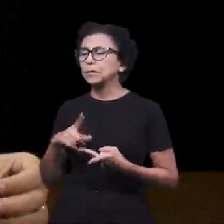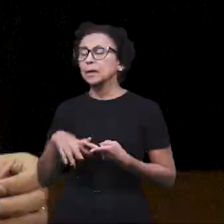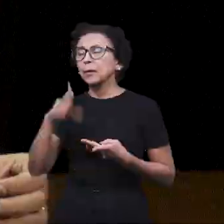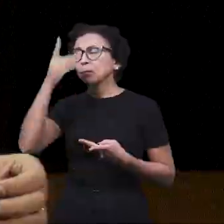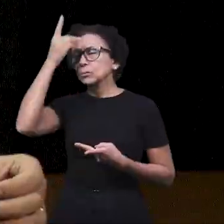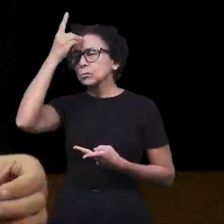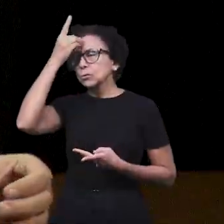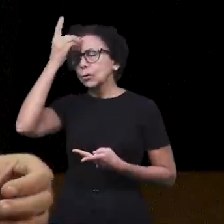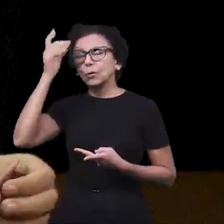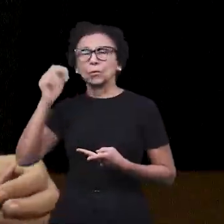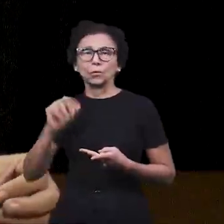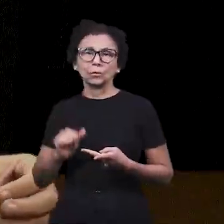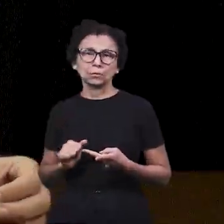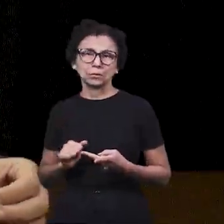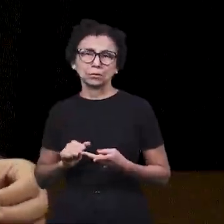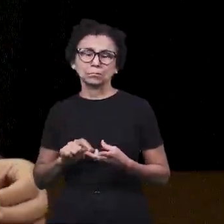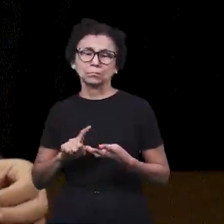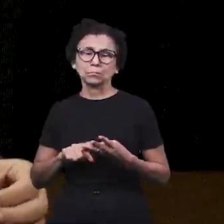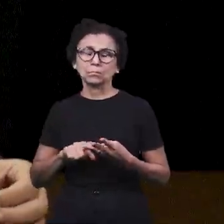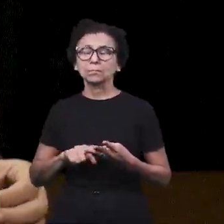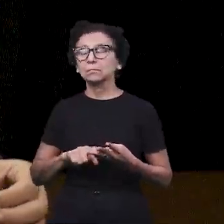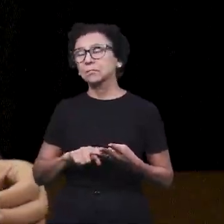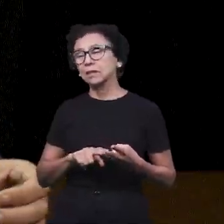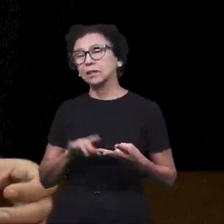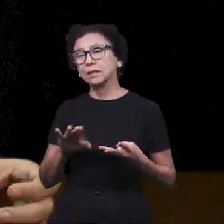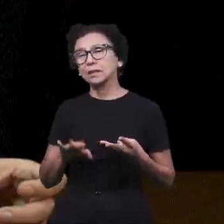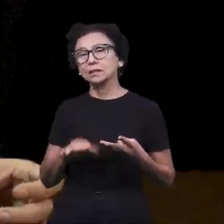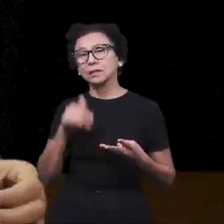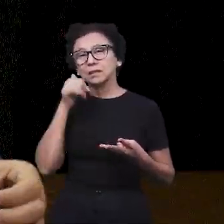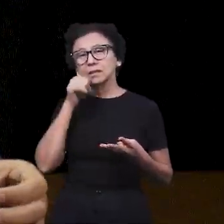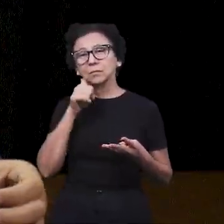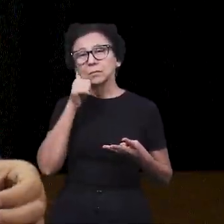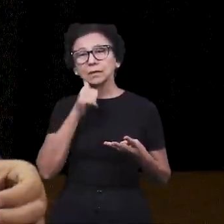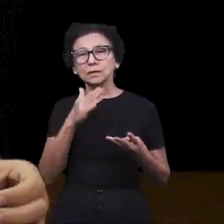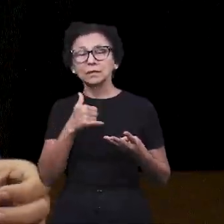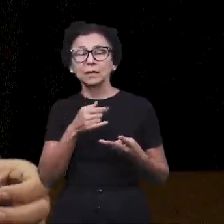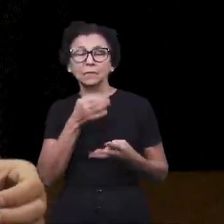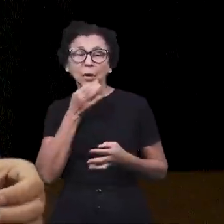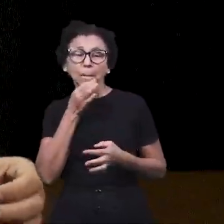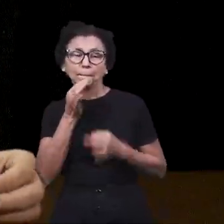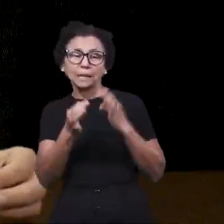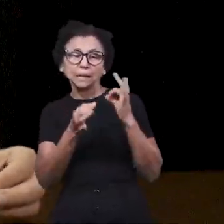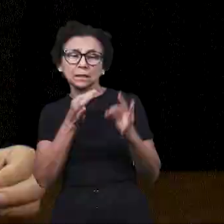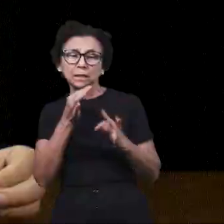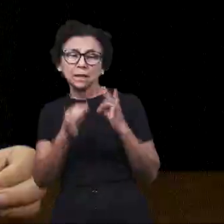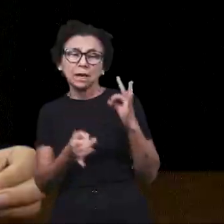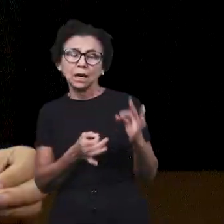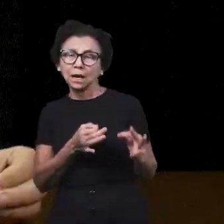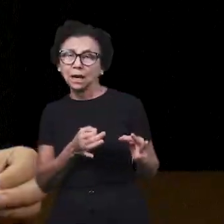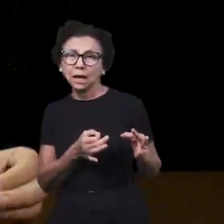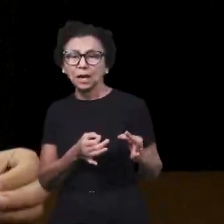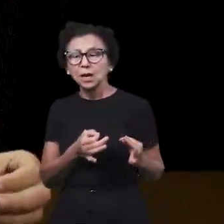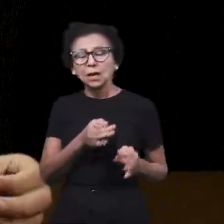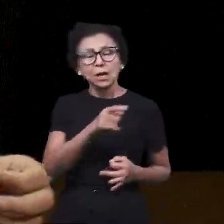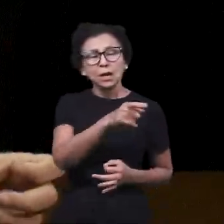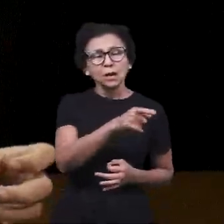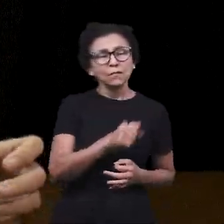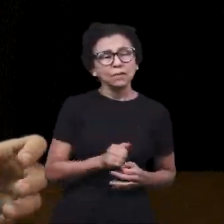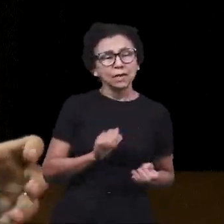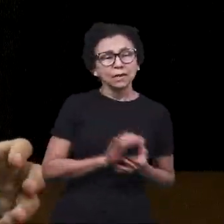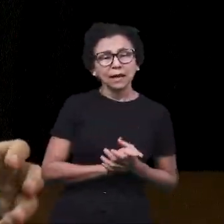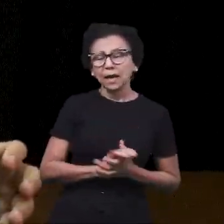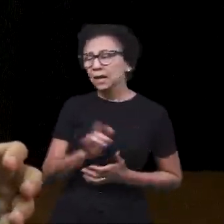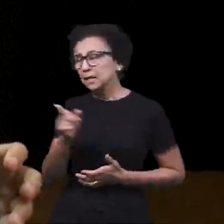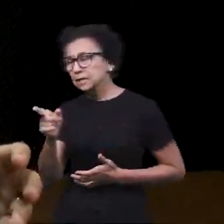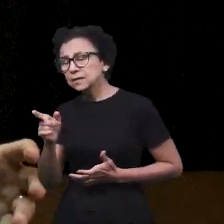dons, às vezes tem aquela irmã lá da igreja que vai dar um palpite, falar, pai, por que que você não casa com ele? Como é